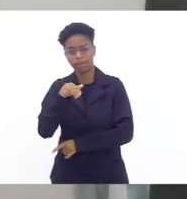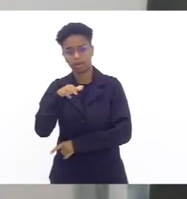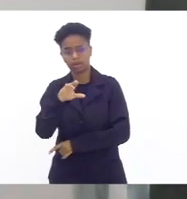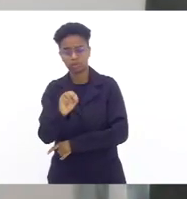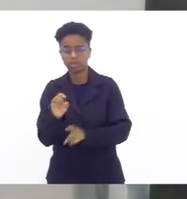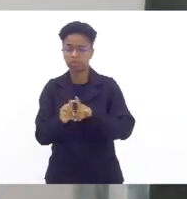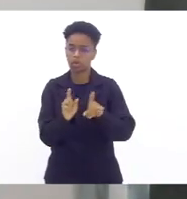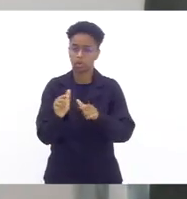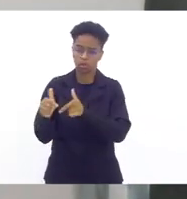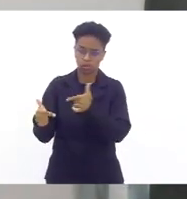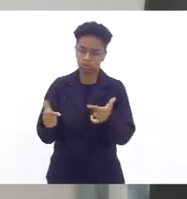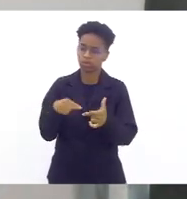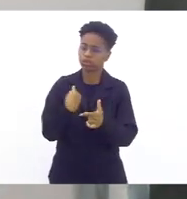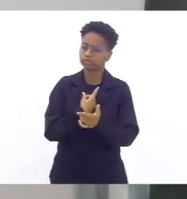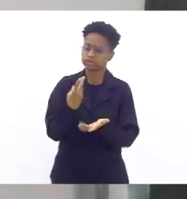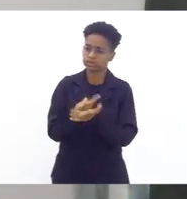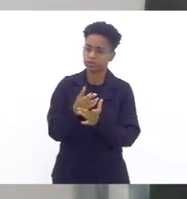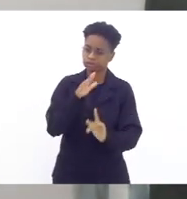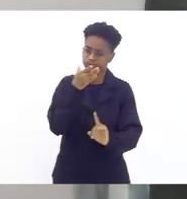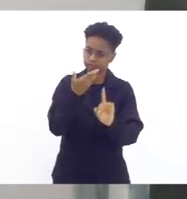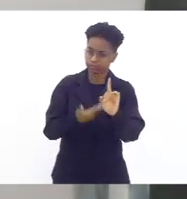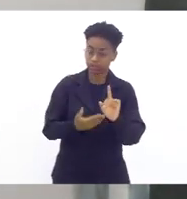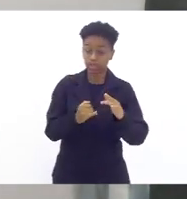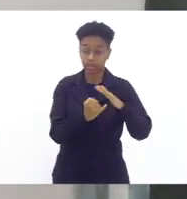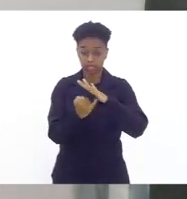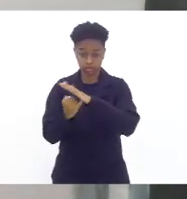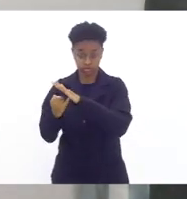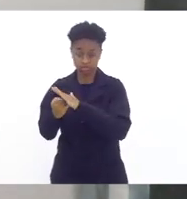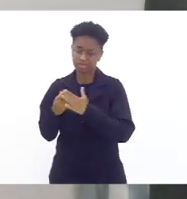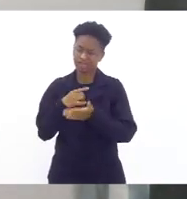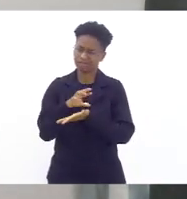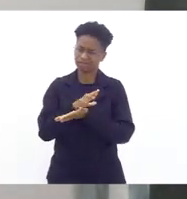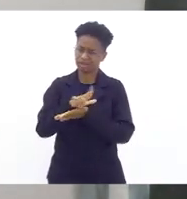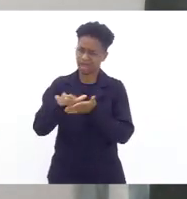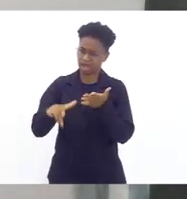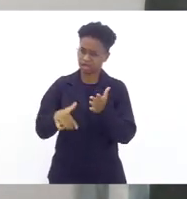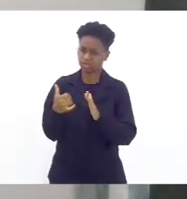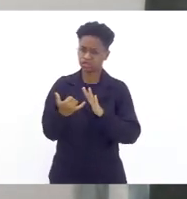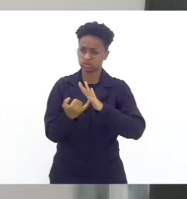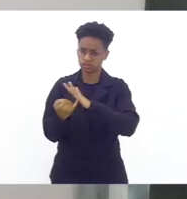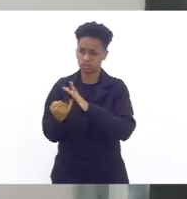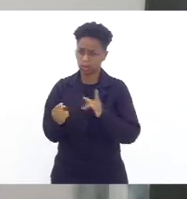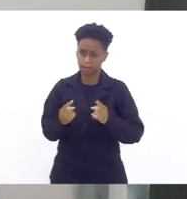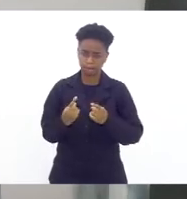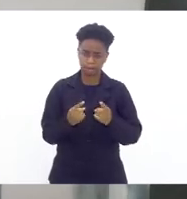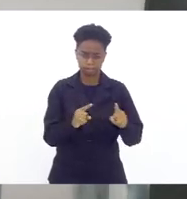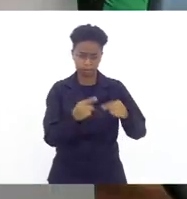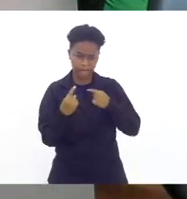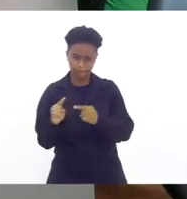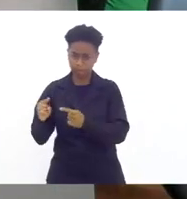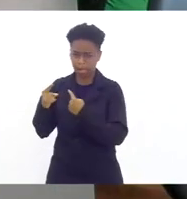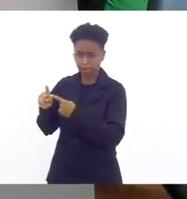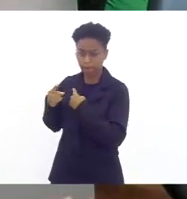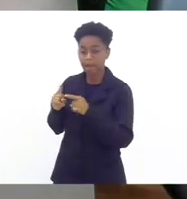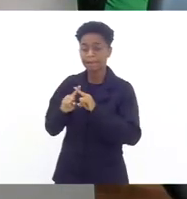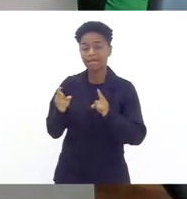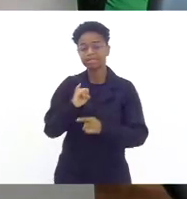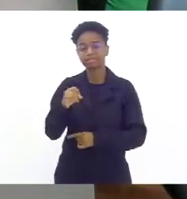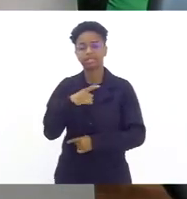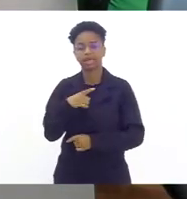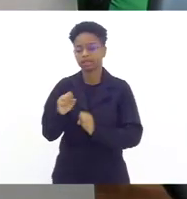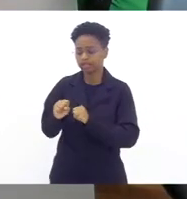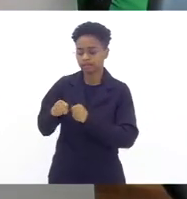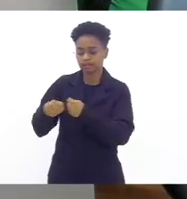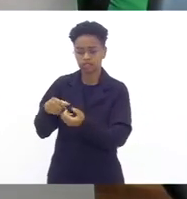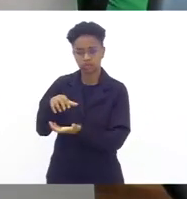preste desse reconhecimento As instituições Tem tantas instituições que jogam contra né quando a gente tem uma defensoria uma Fiocruz